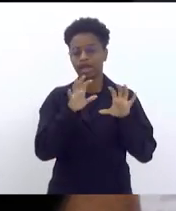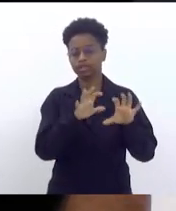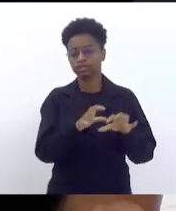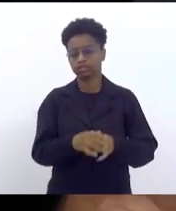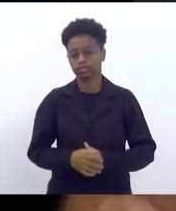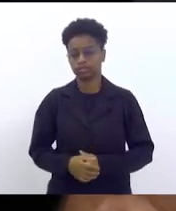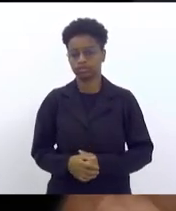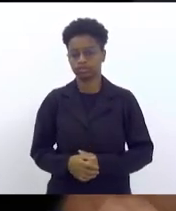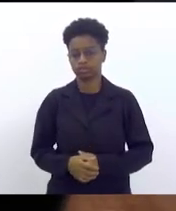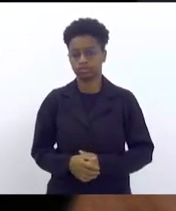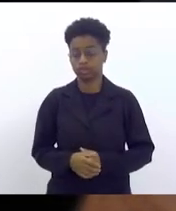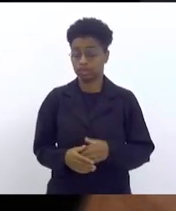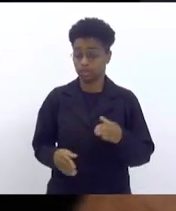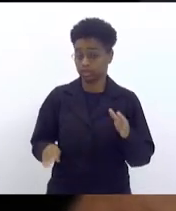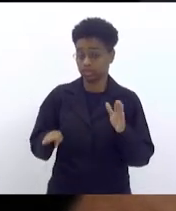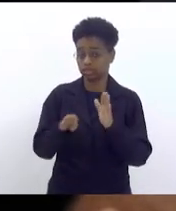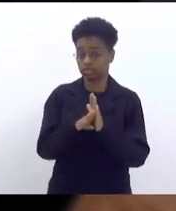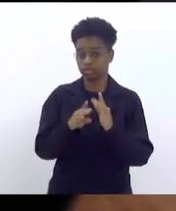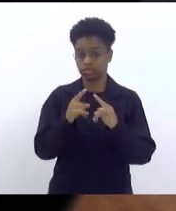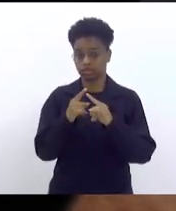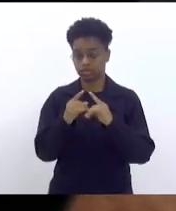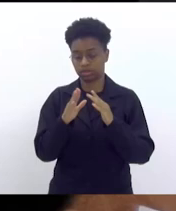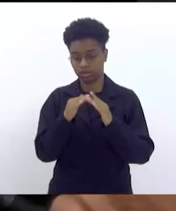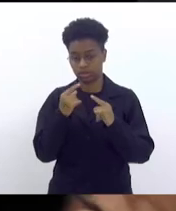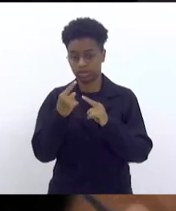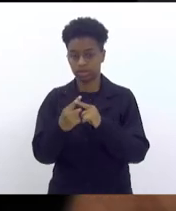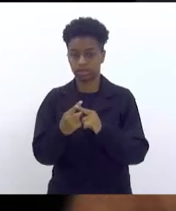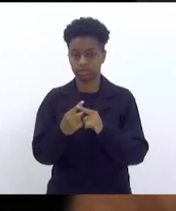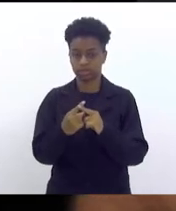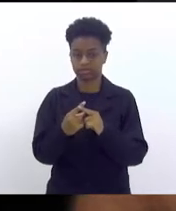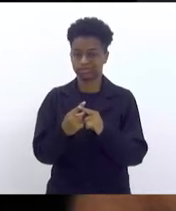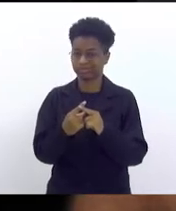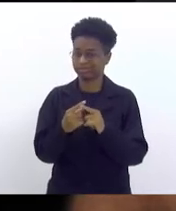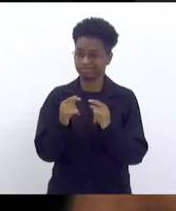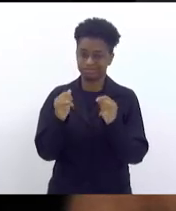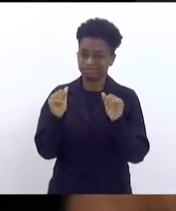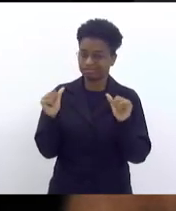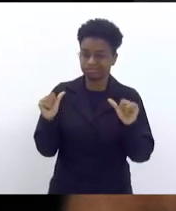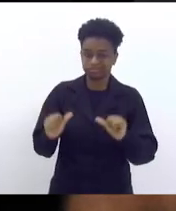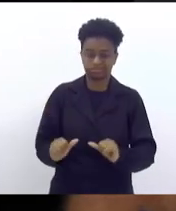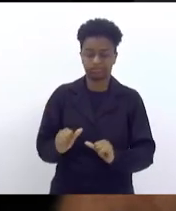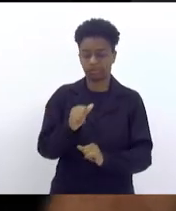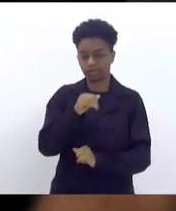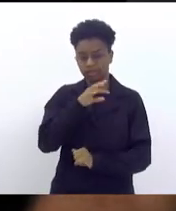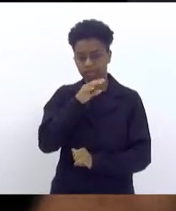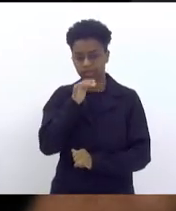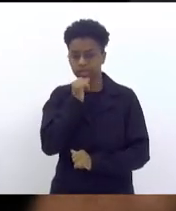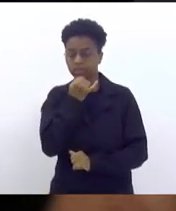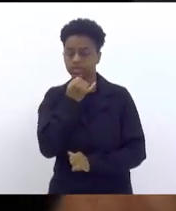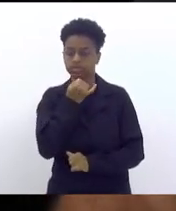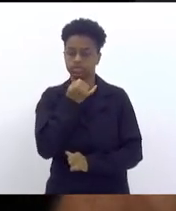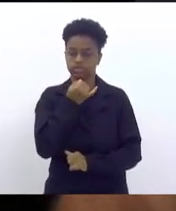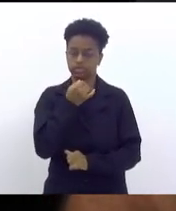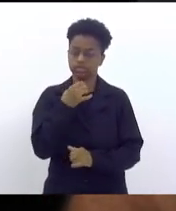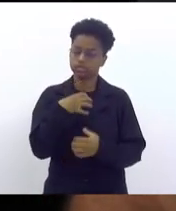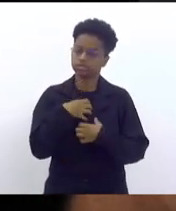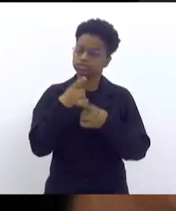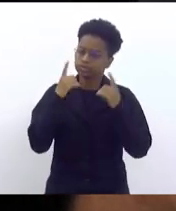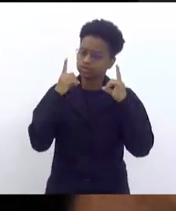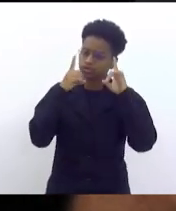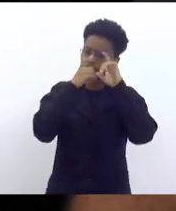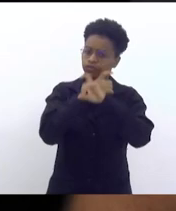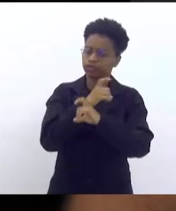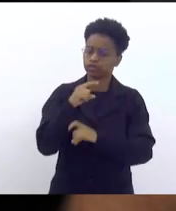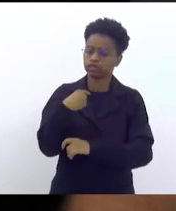chegam até nós Coronel numa situação lastimável e é muito muito difícil a gente